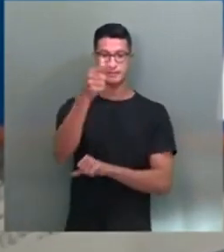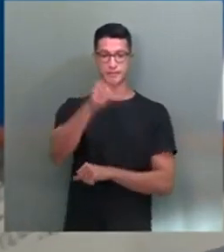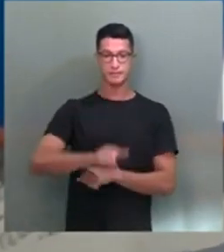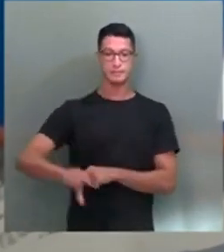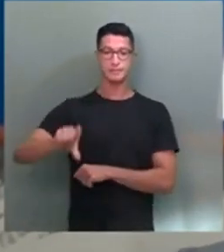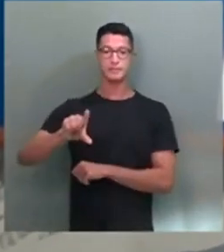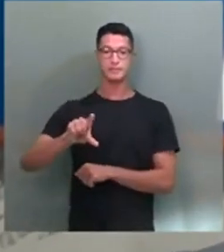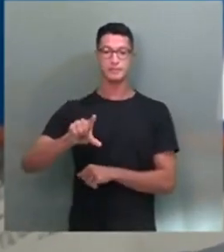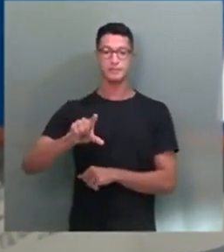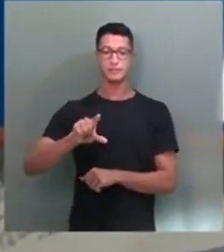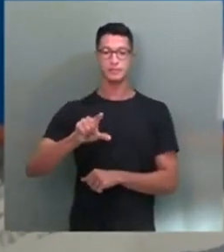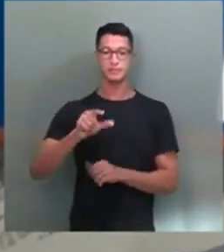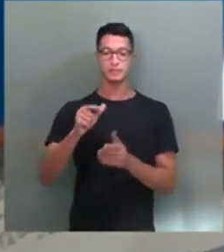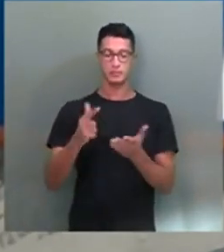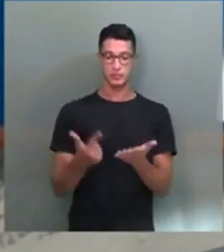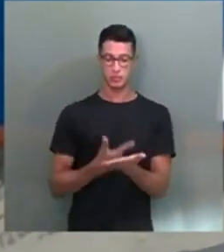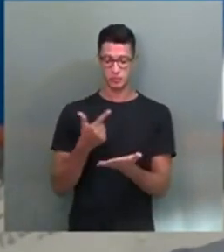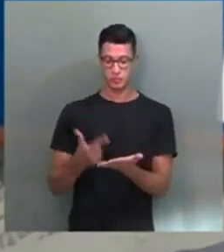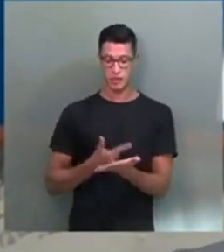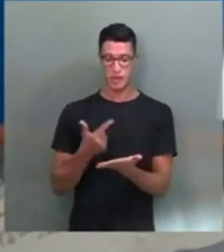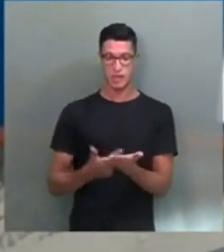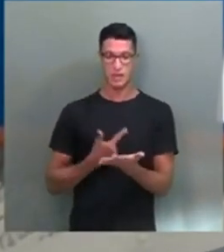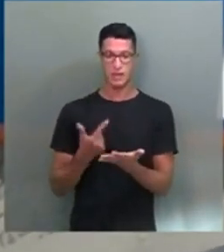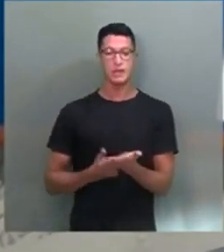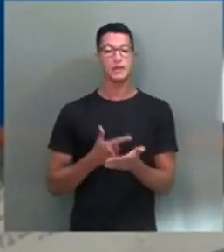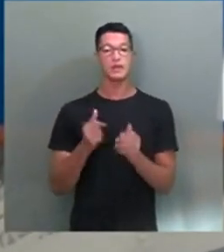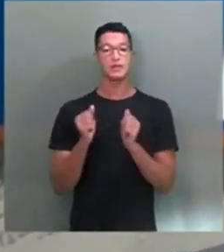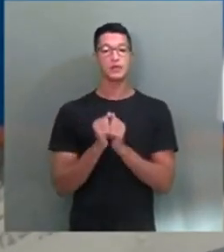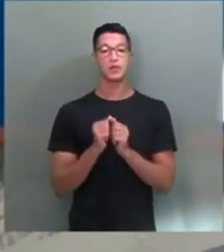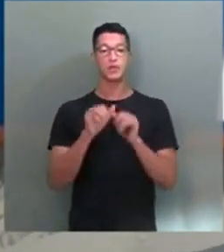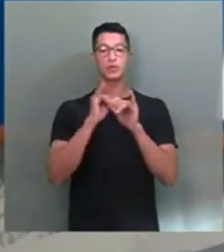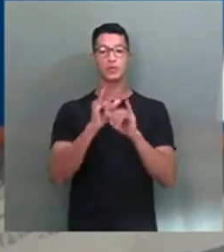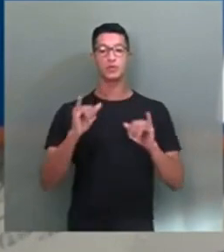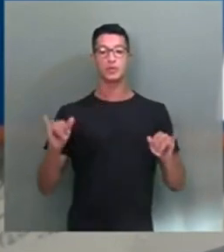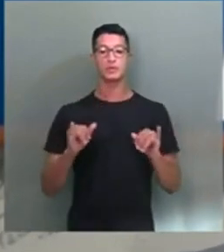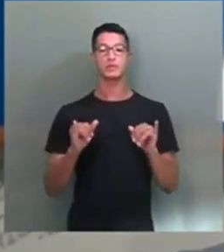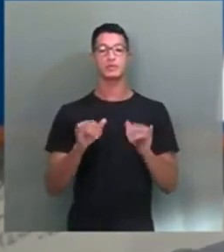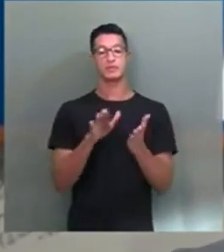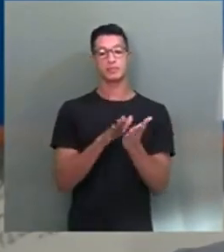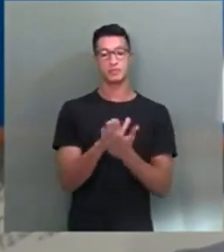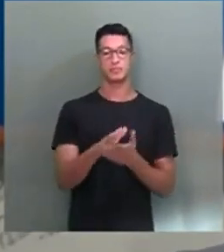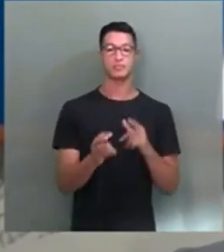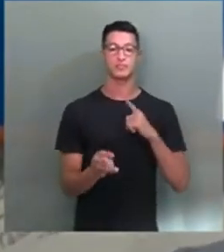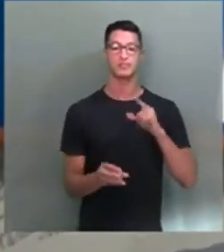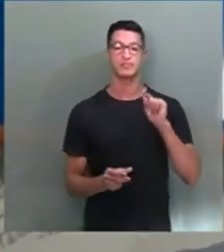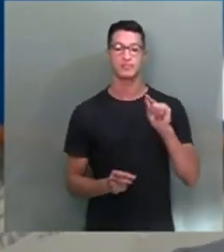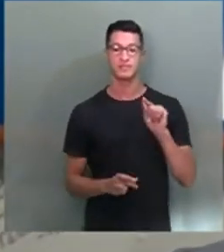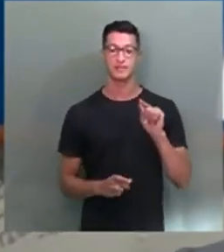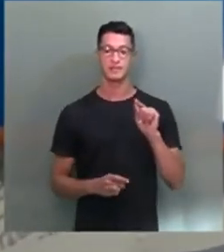novamente um caderno com um noticiário, um clipe, que